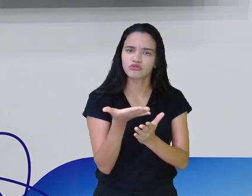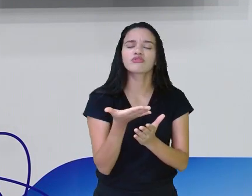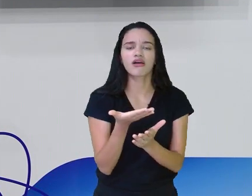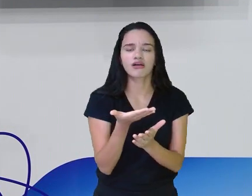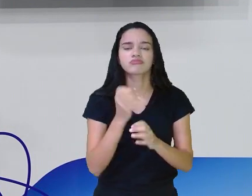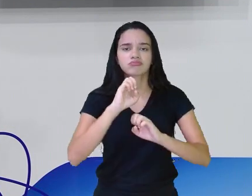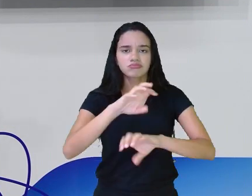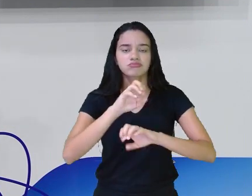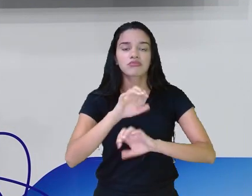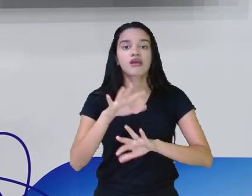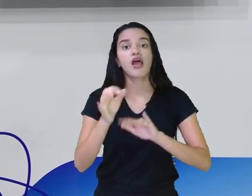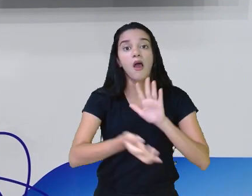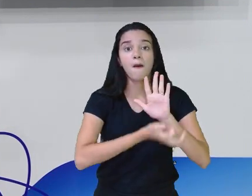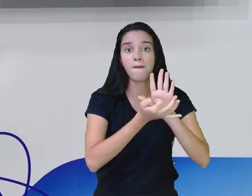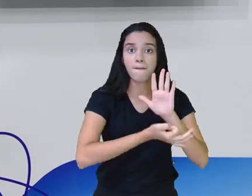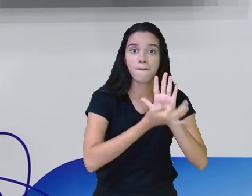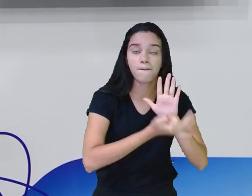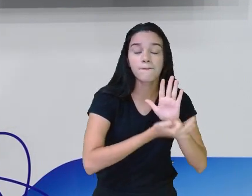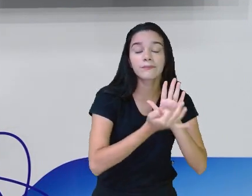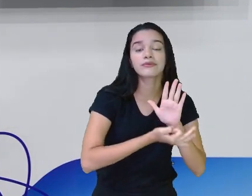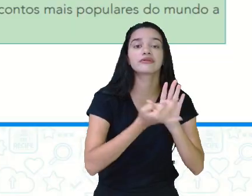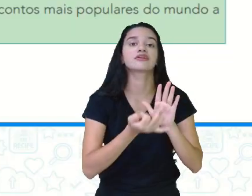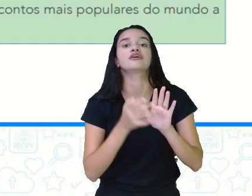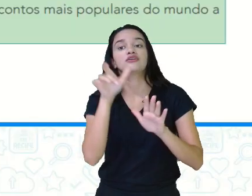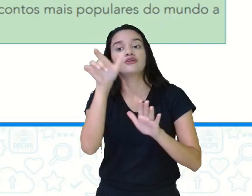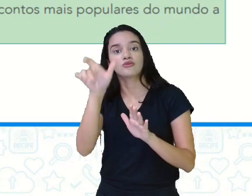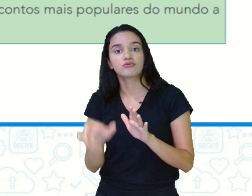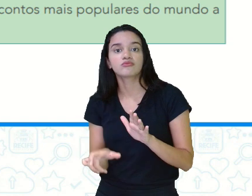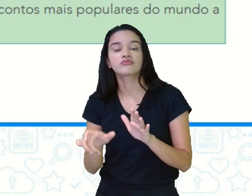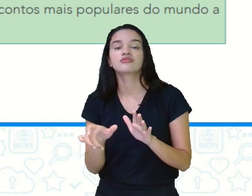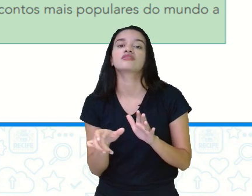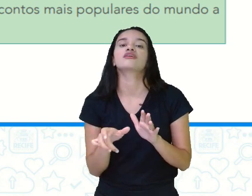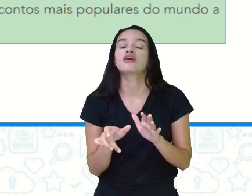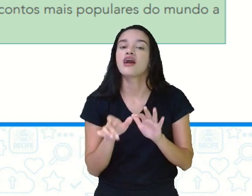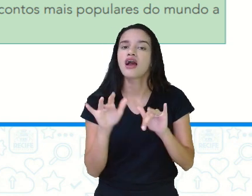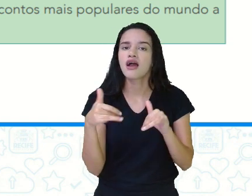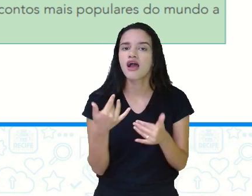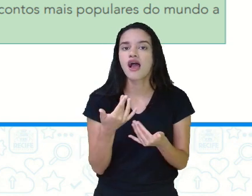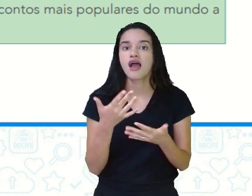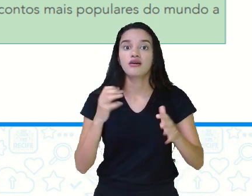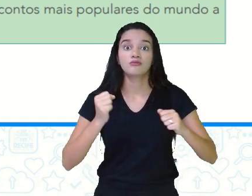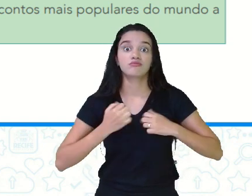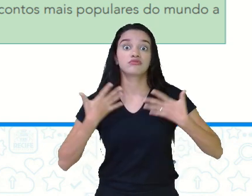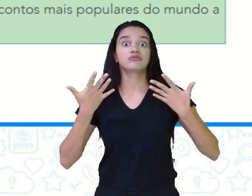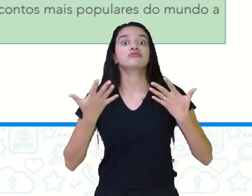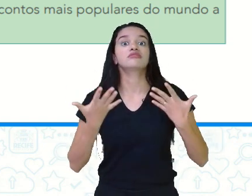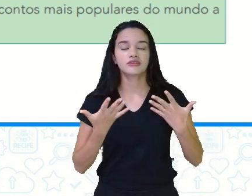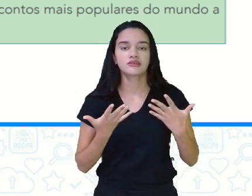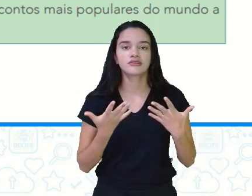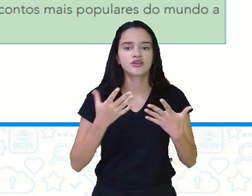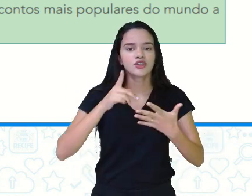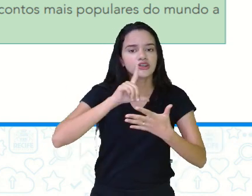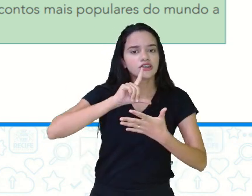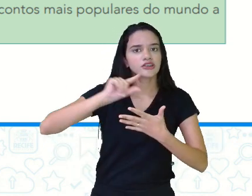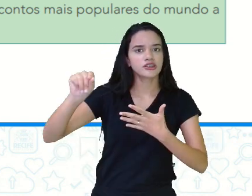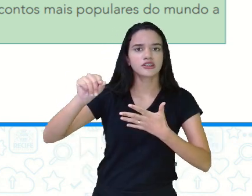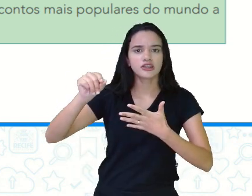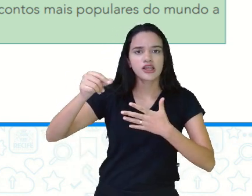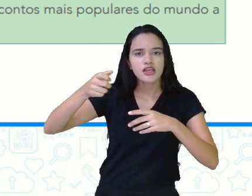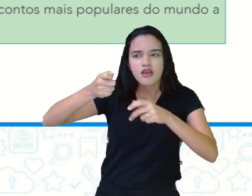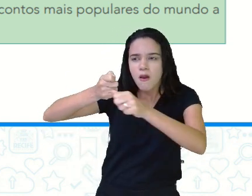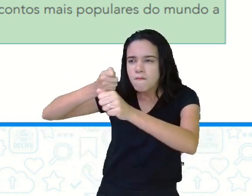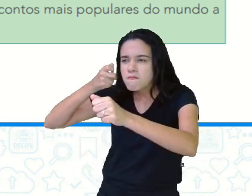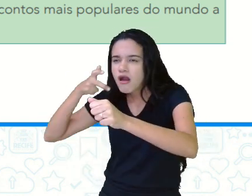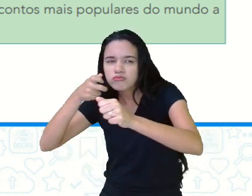Então, o protagonista do livro, Contos de Sacisas, leva um susto quando sai para caçar